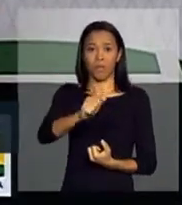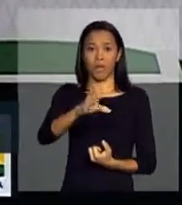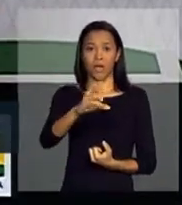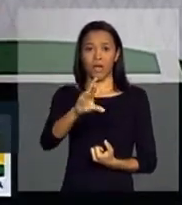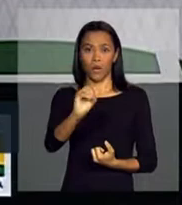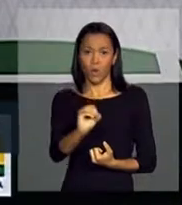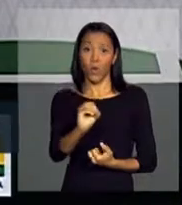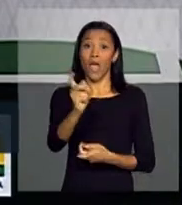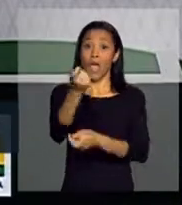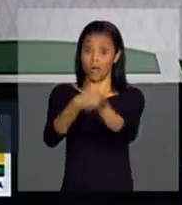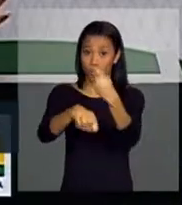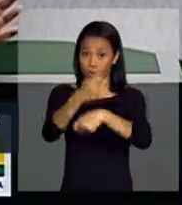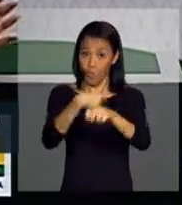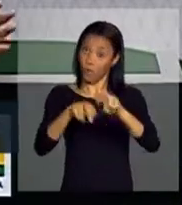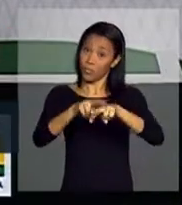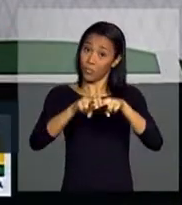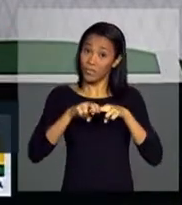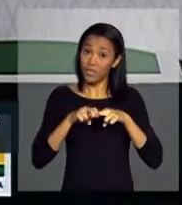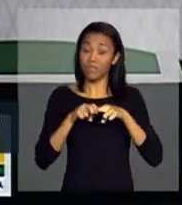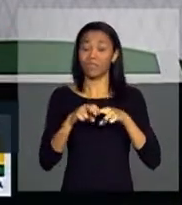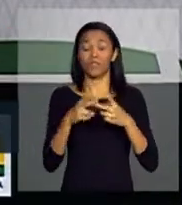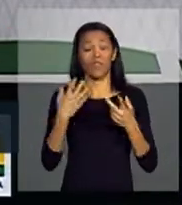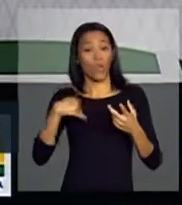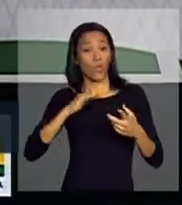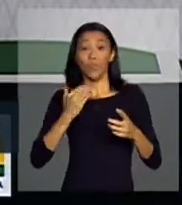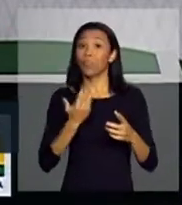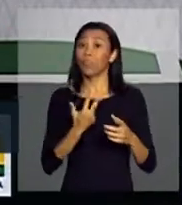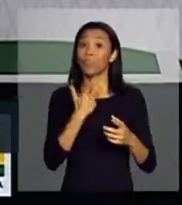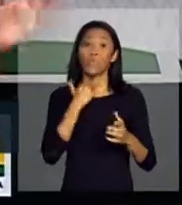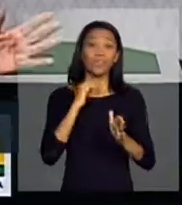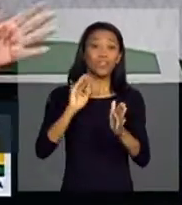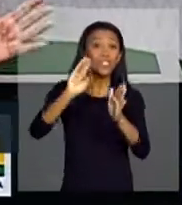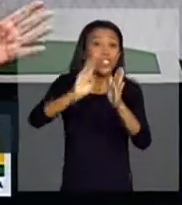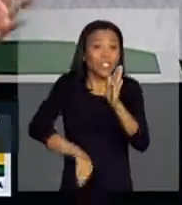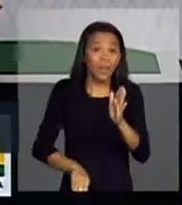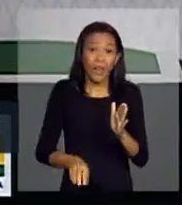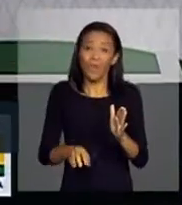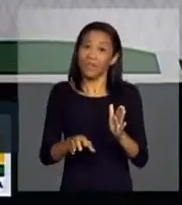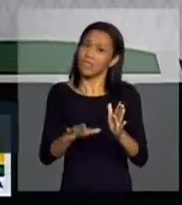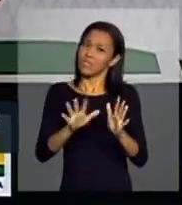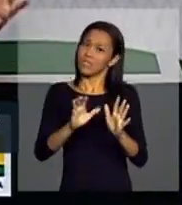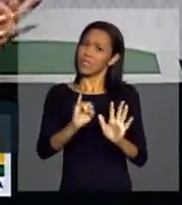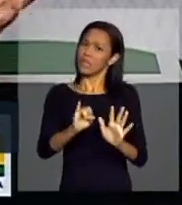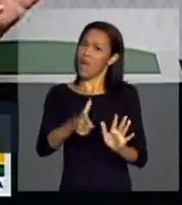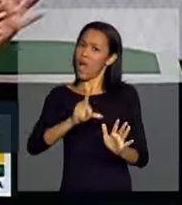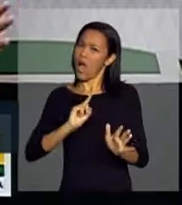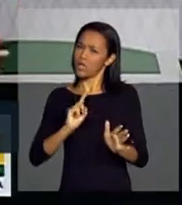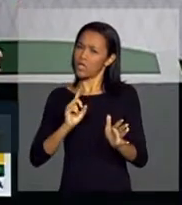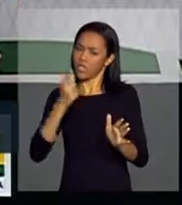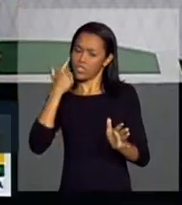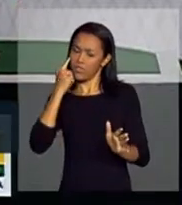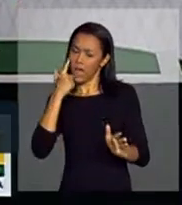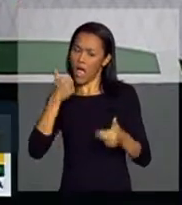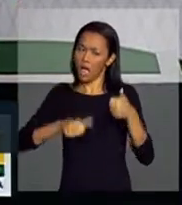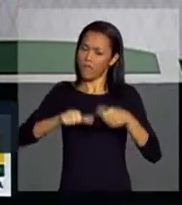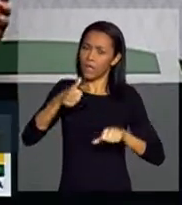desonerar sem ter condições prévias de apontar Da onde vem a receita que